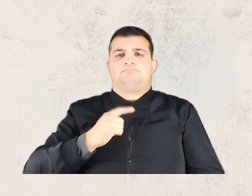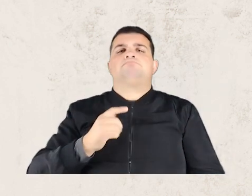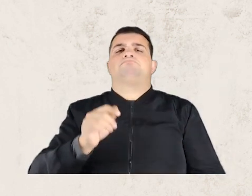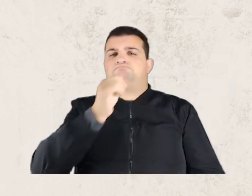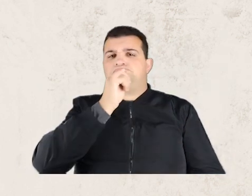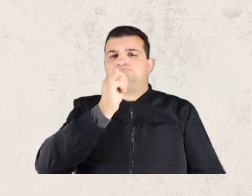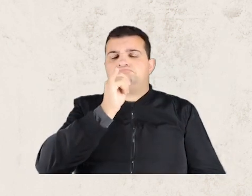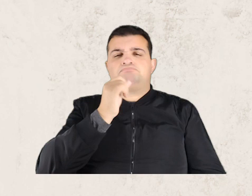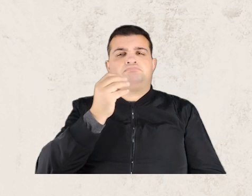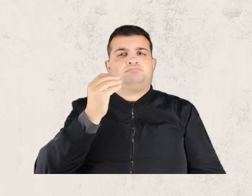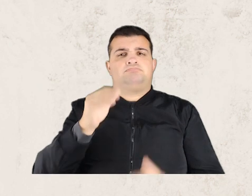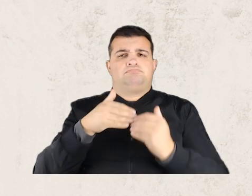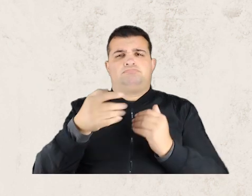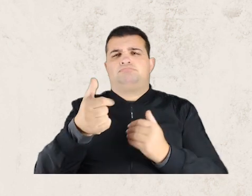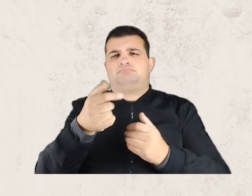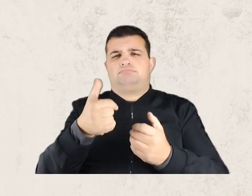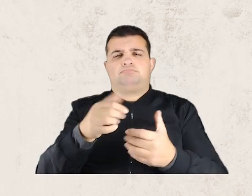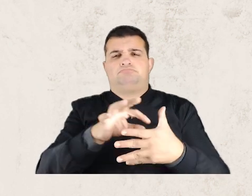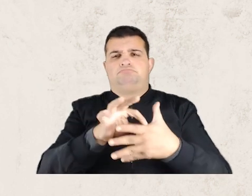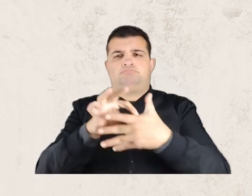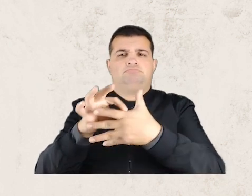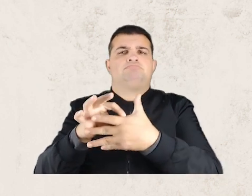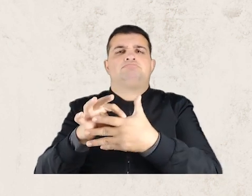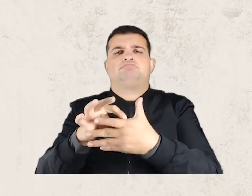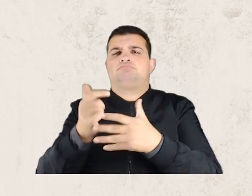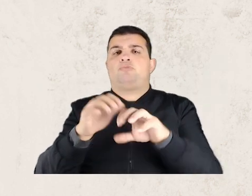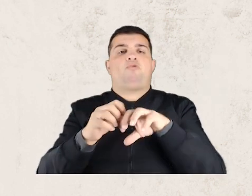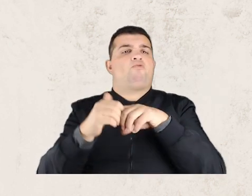uma psicologia que fale dessa gente.